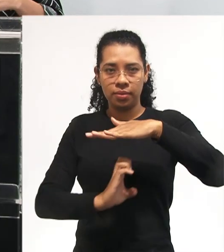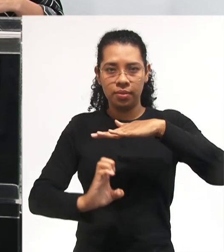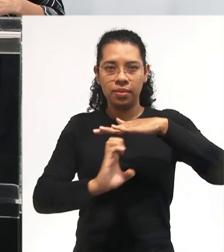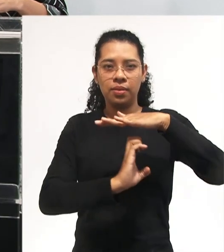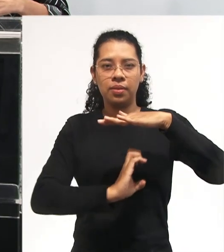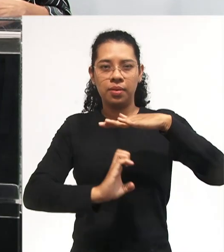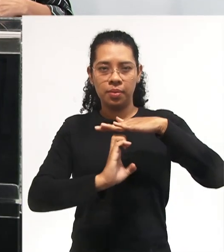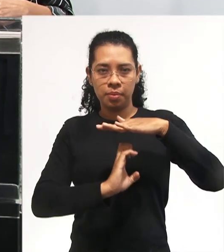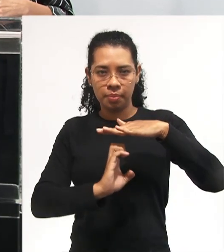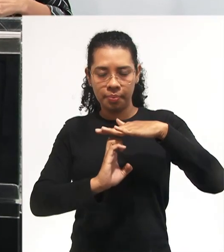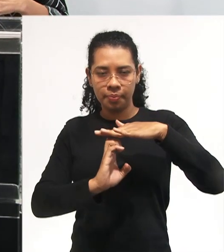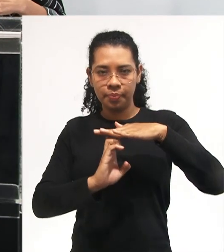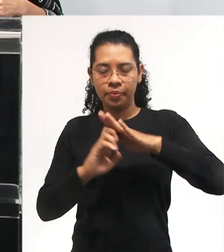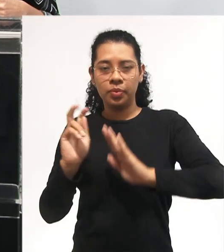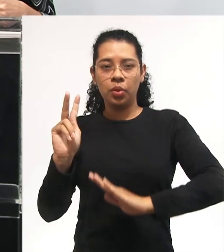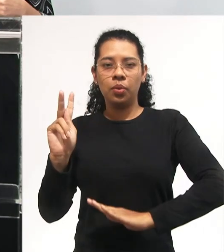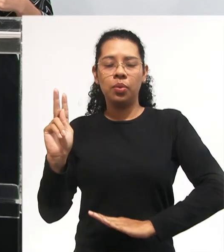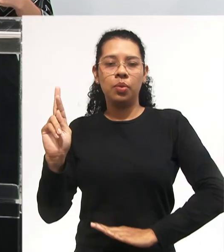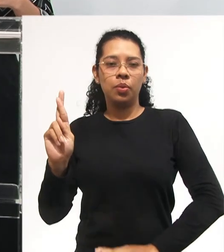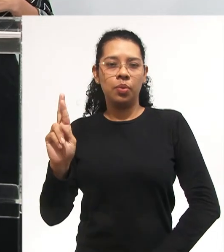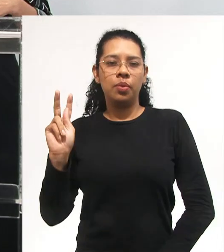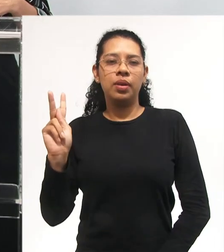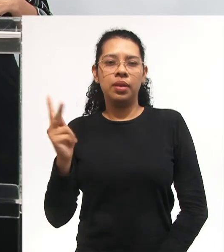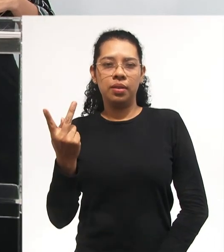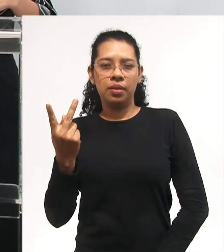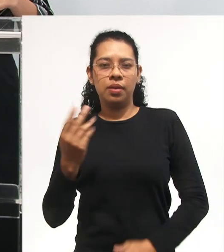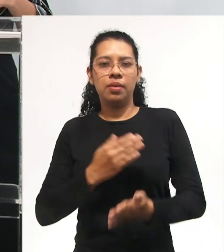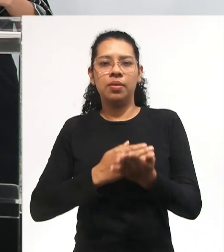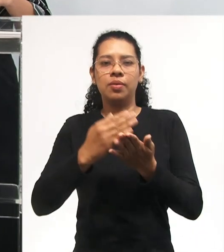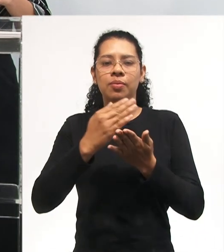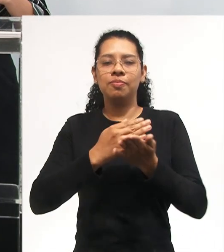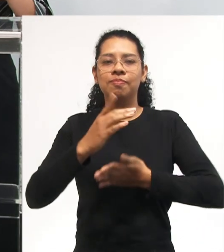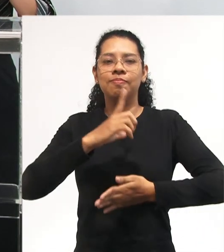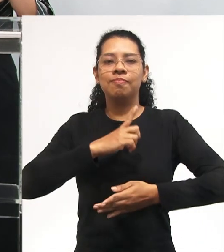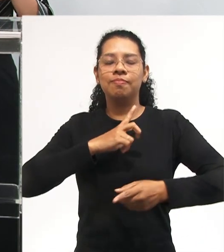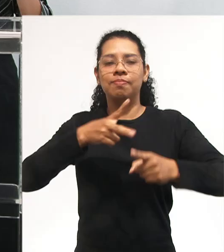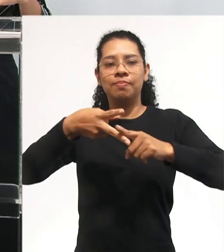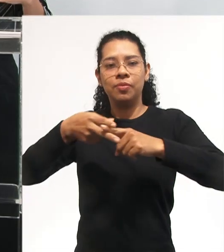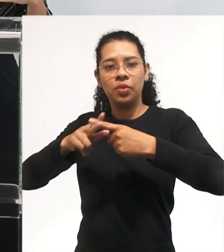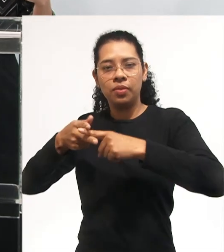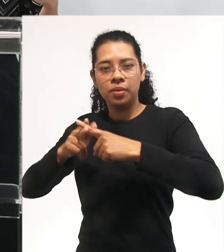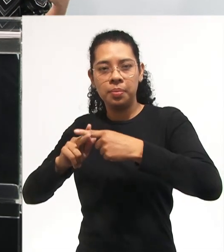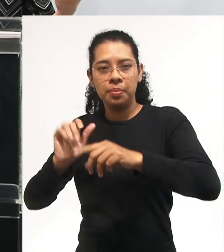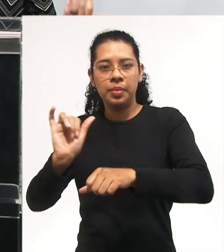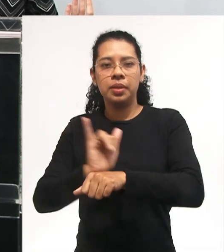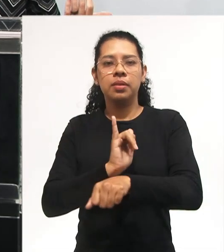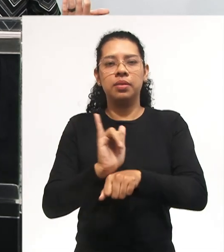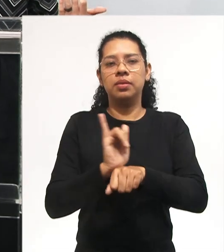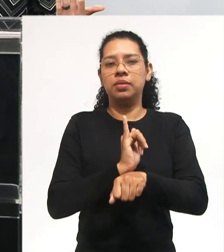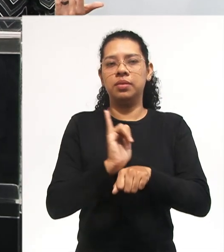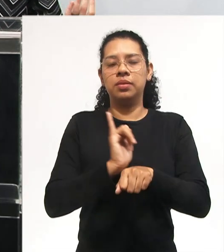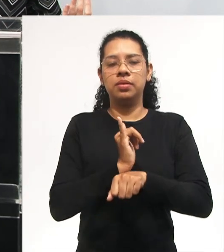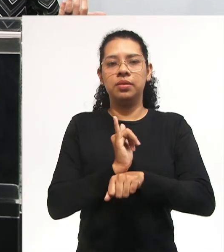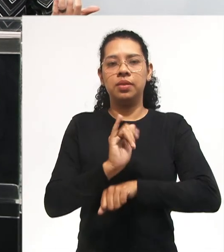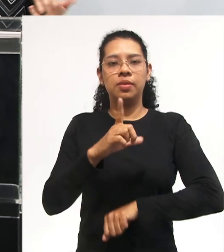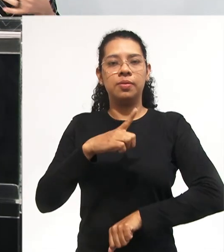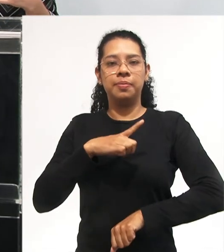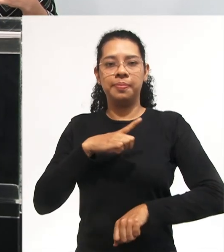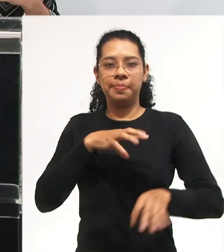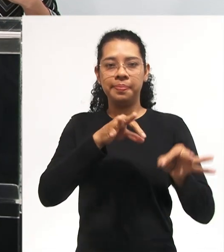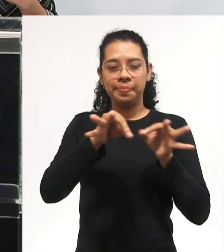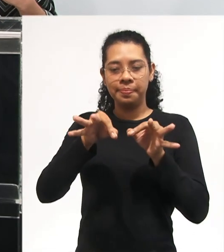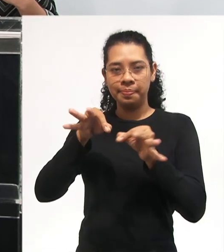dos recursos humanos, estratégias e ferramentas mais voltadas para uma melhor administração. O que quer